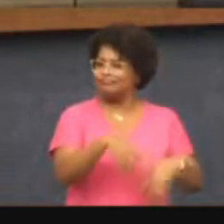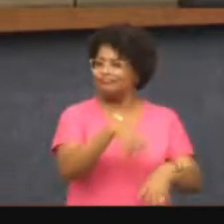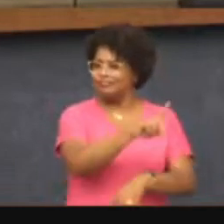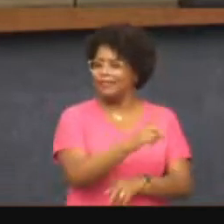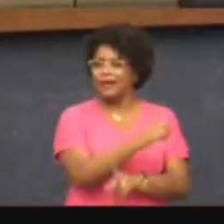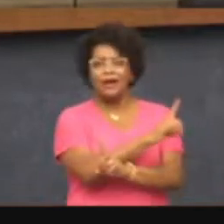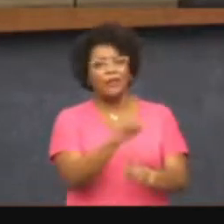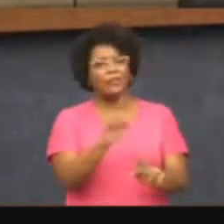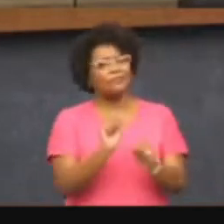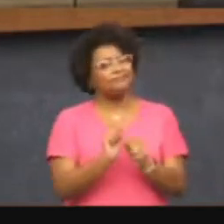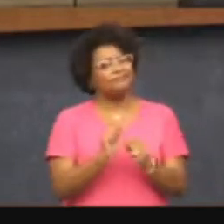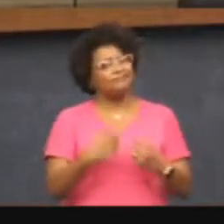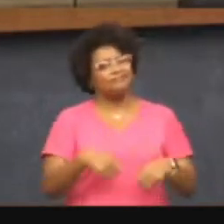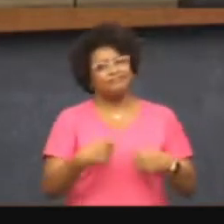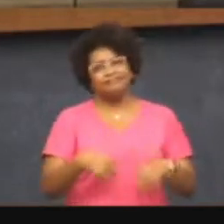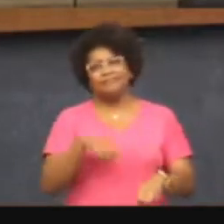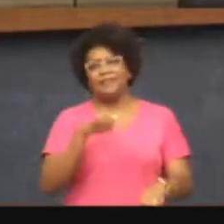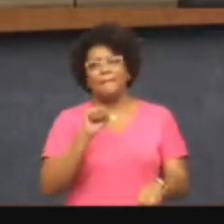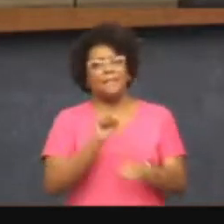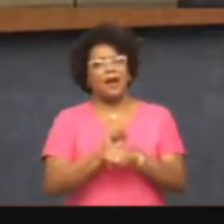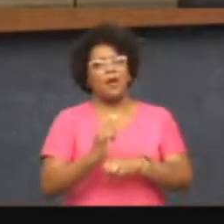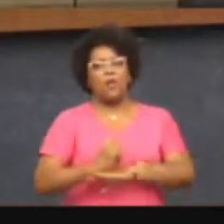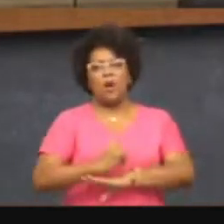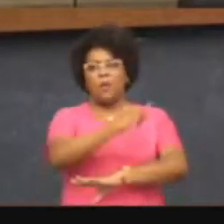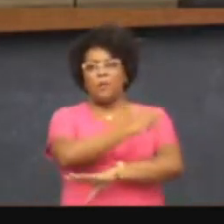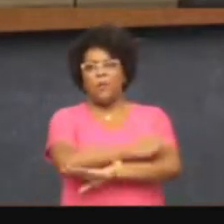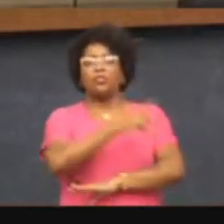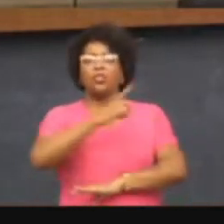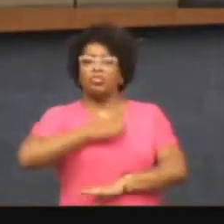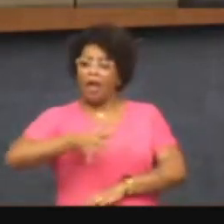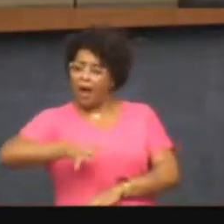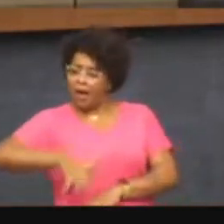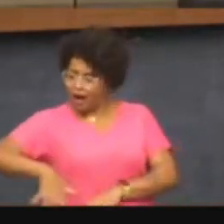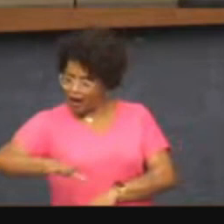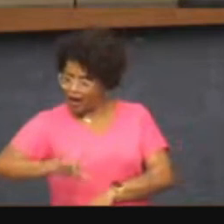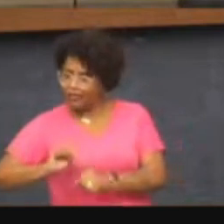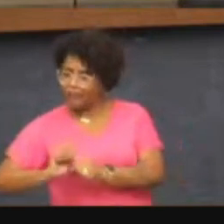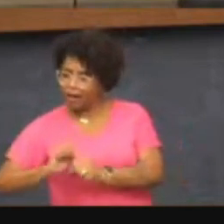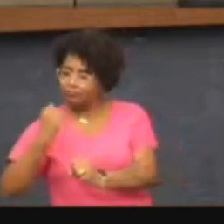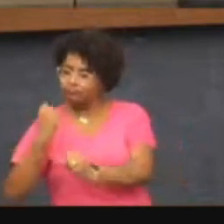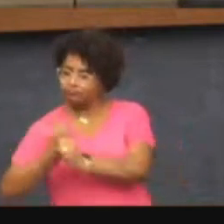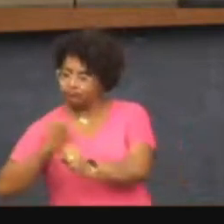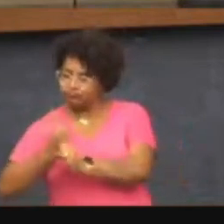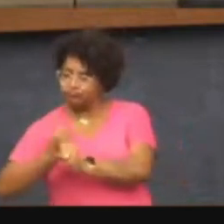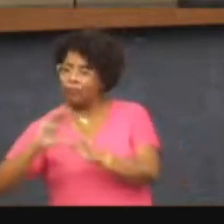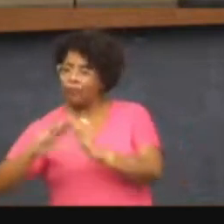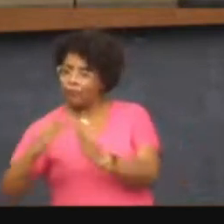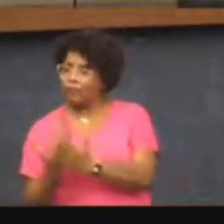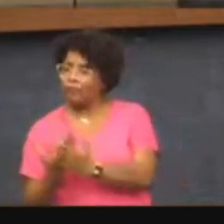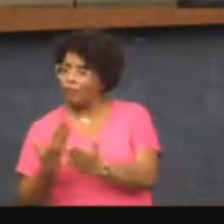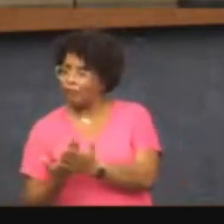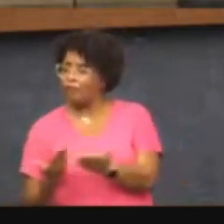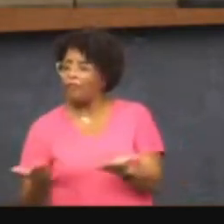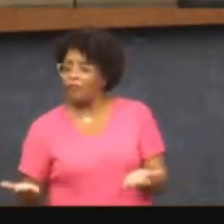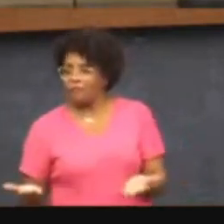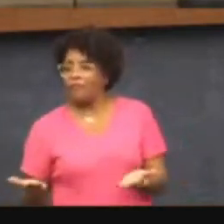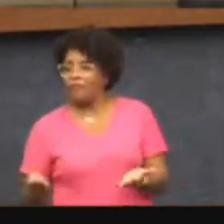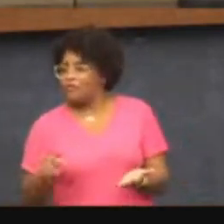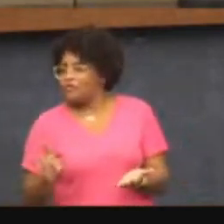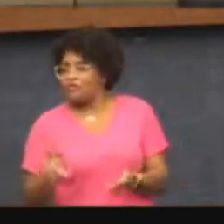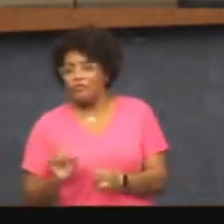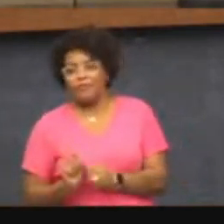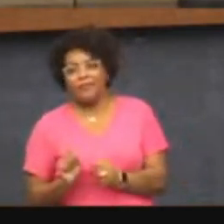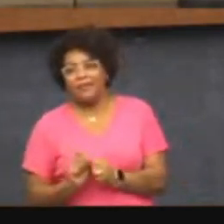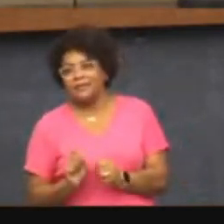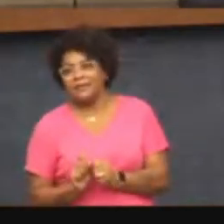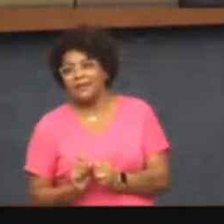aeroporto. Ali tem área para fazer escola. Basta fazer. Não depende de desativar o aeroporto. Então, essa jogada